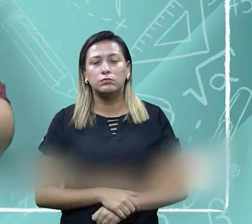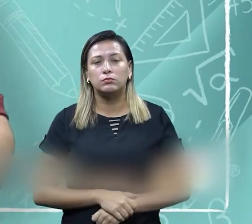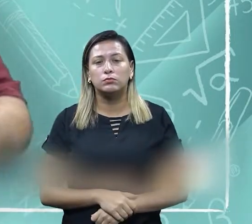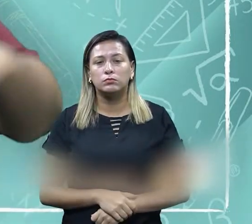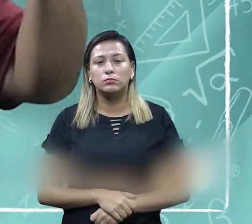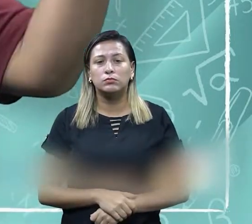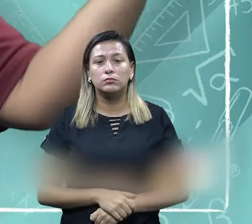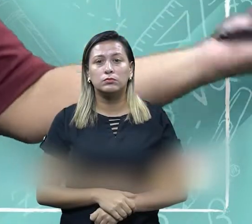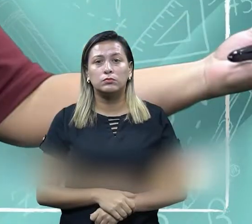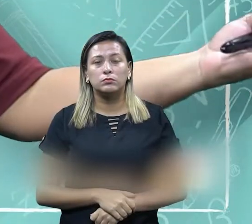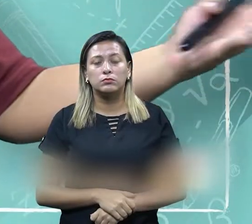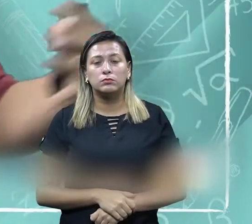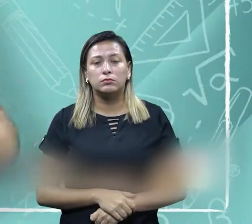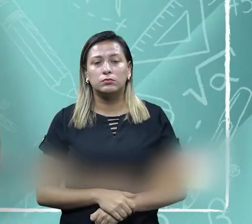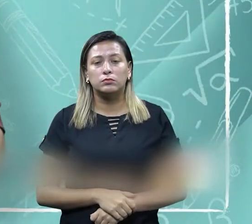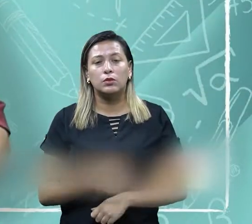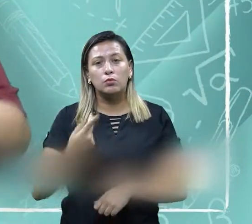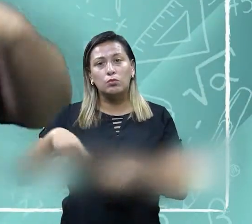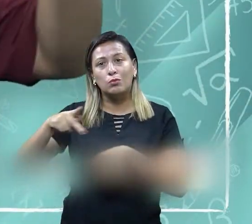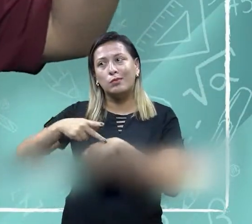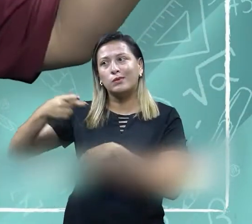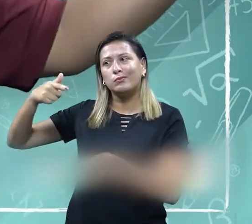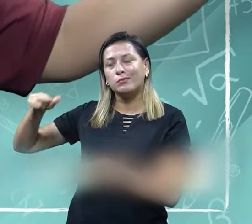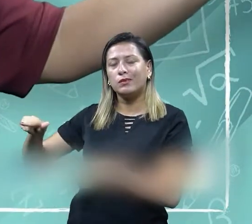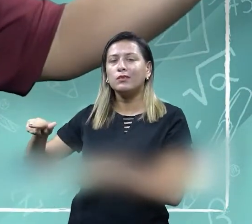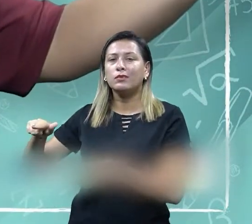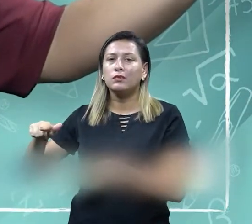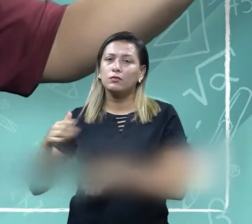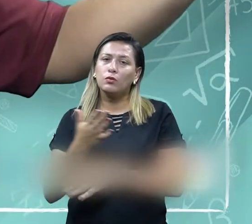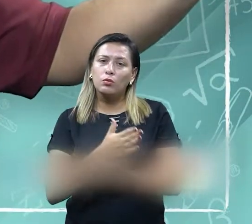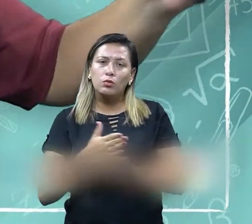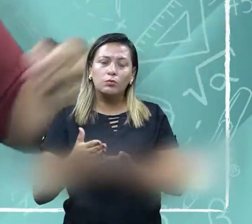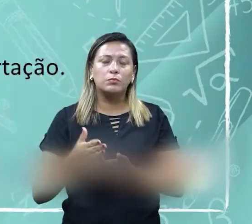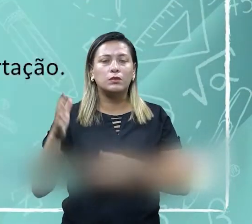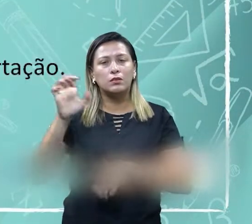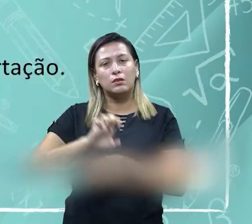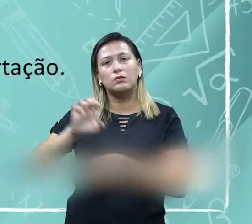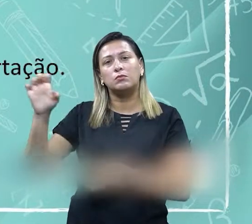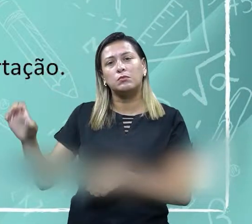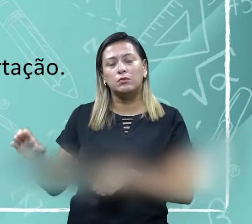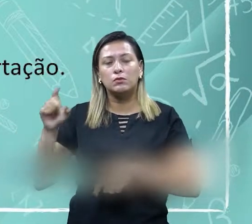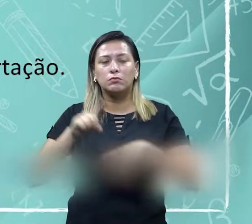leque, que é o comércio externo. Ou seja, eu vou começar a exportar esse produto.